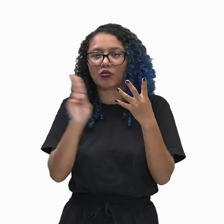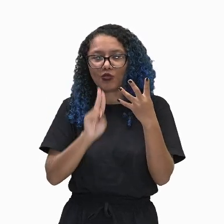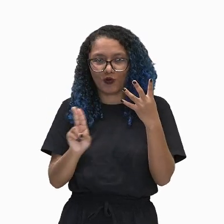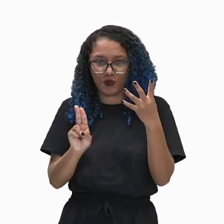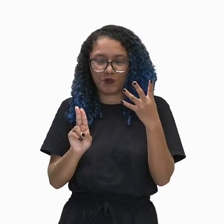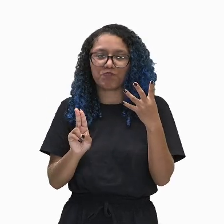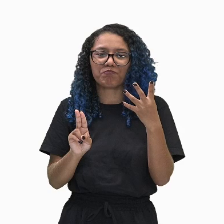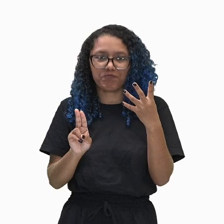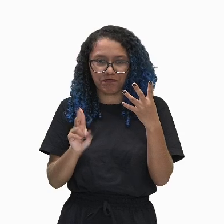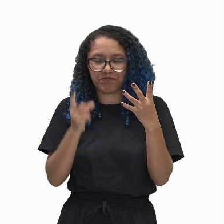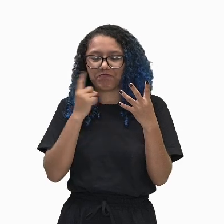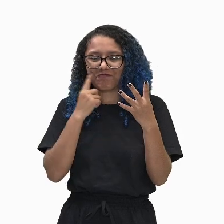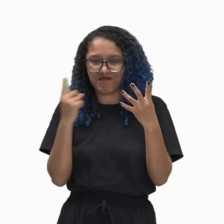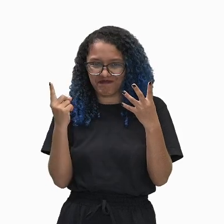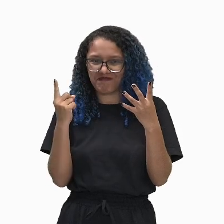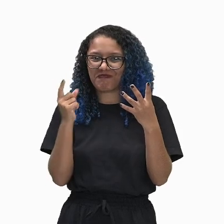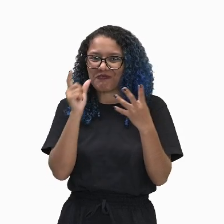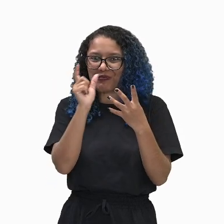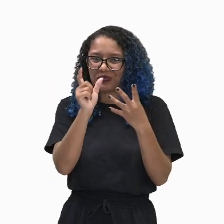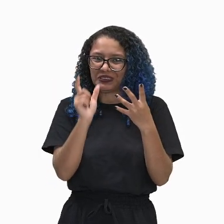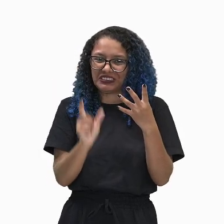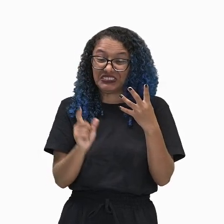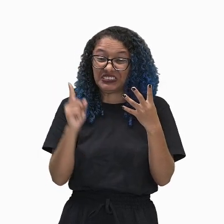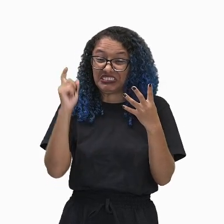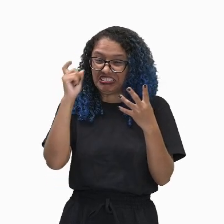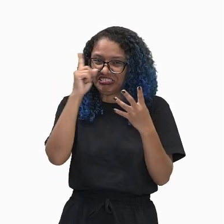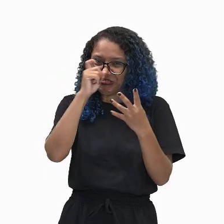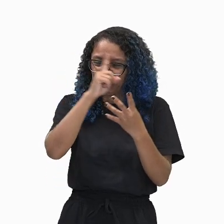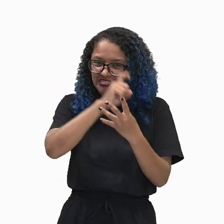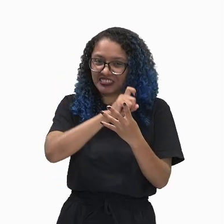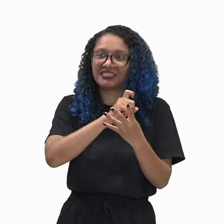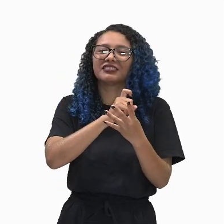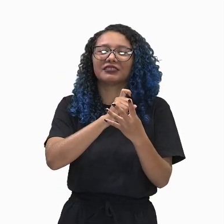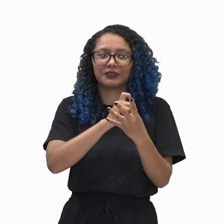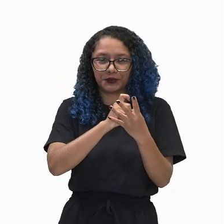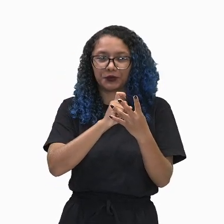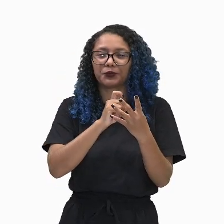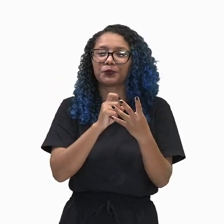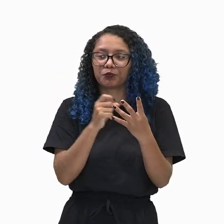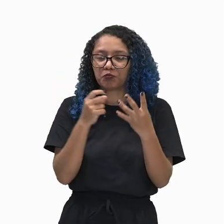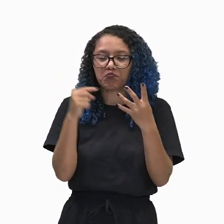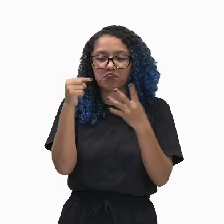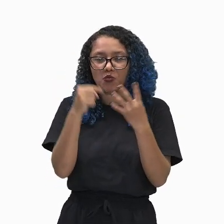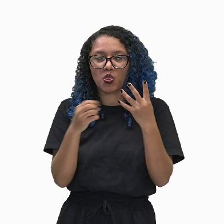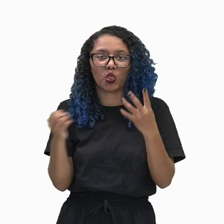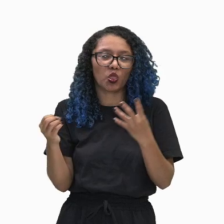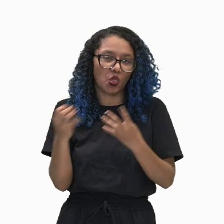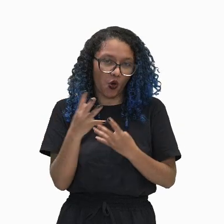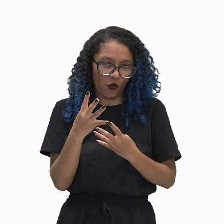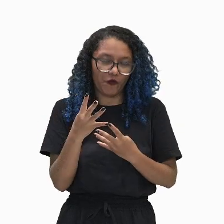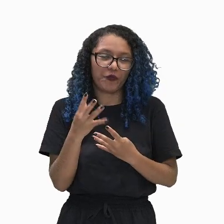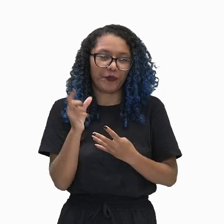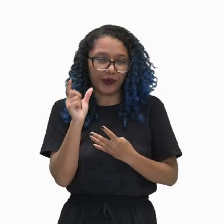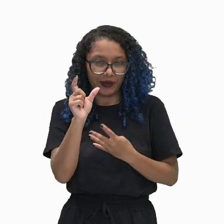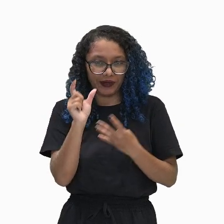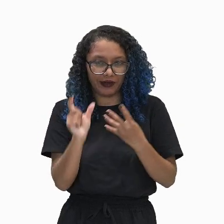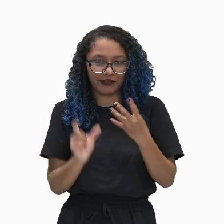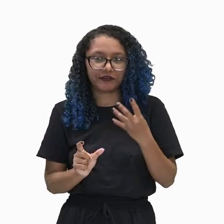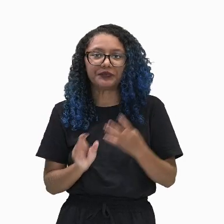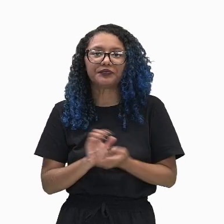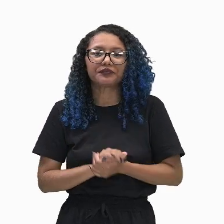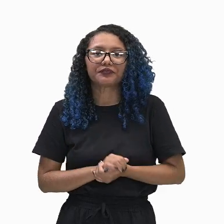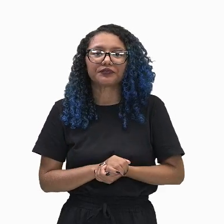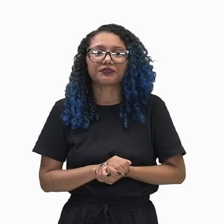cicincio-trofoblasto. Sim, parece um trava-línguas, né? Duas palavrinhas novas aí para a gente aprender. Então, o trofoblasto